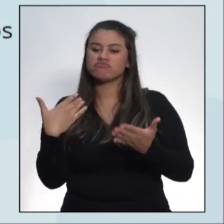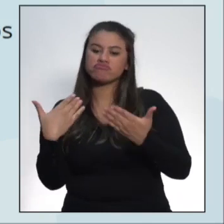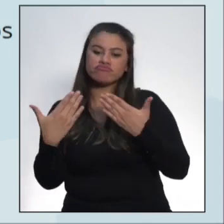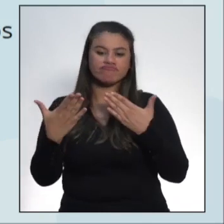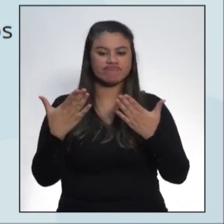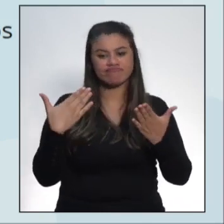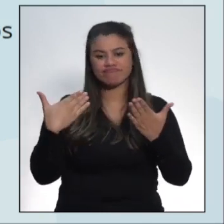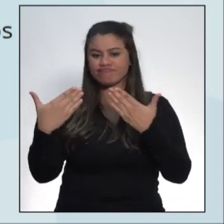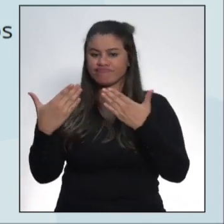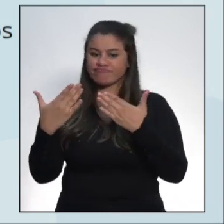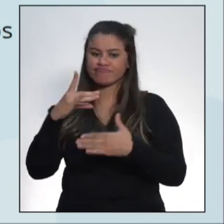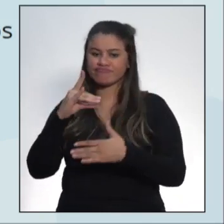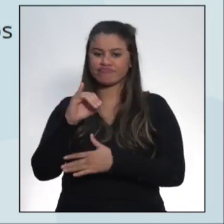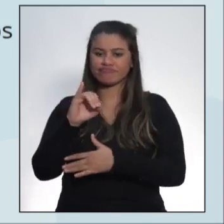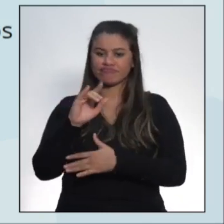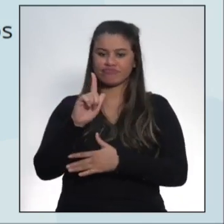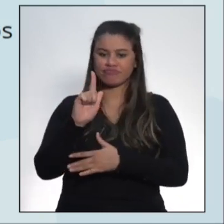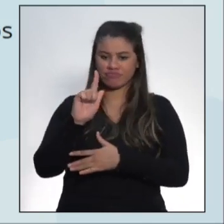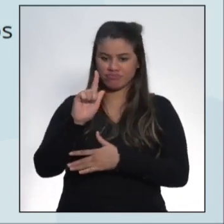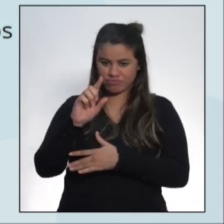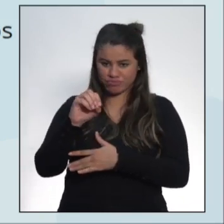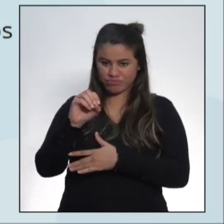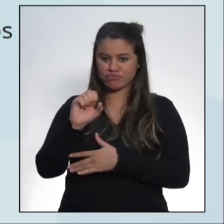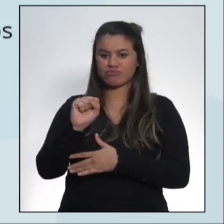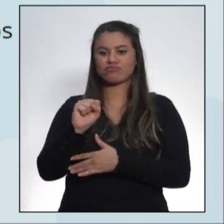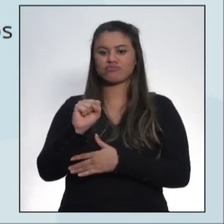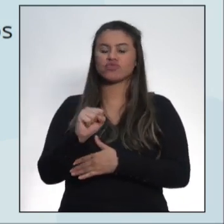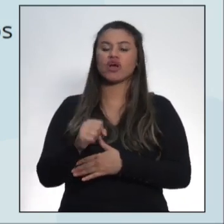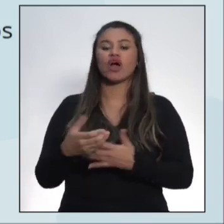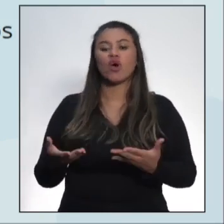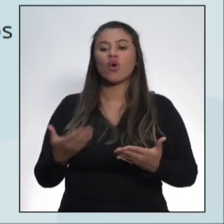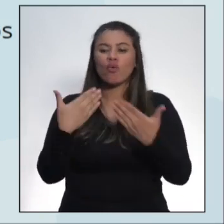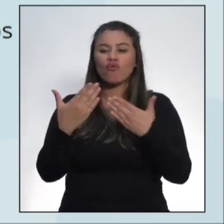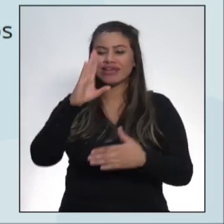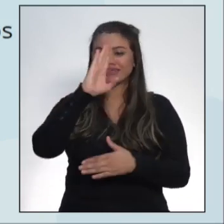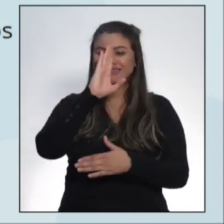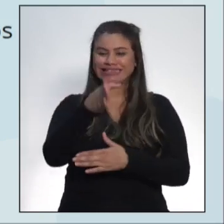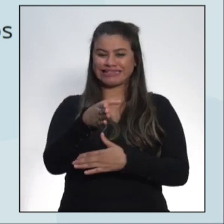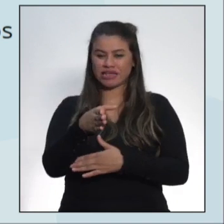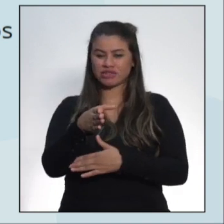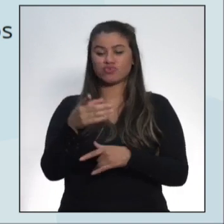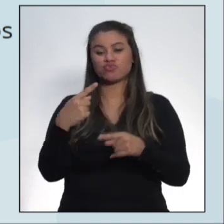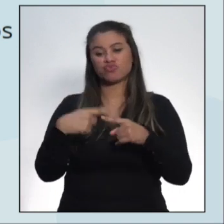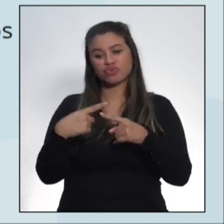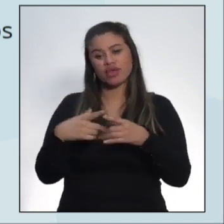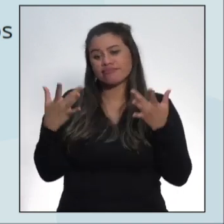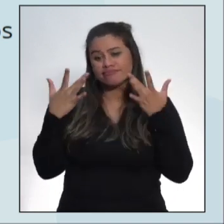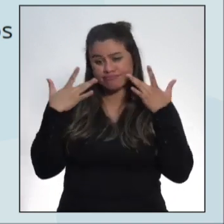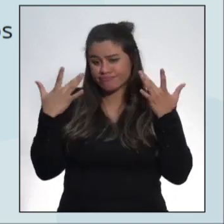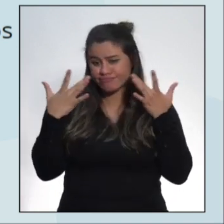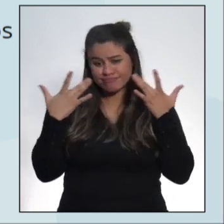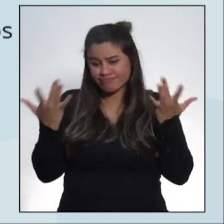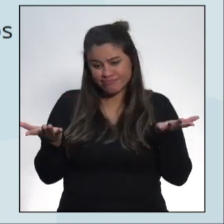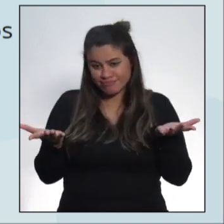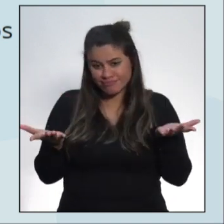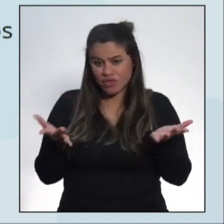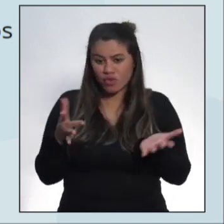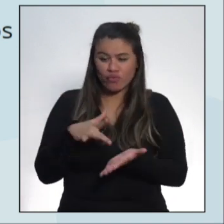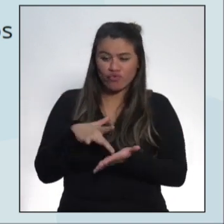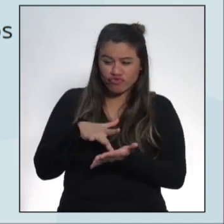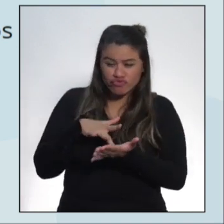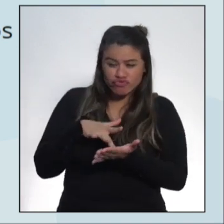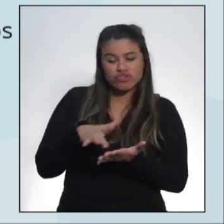discurso utilizado é o discurso direto, já que o texto, né, como eu falei, é encenado. Discurso direto é aquele no